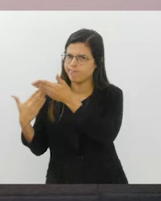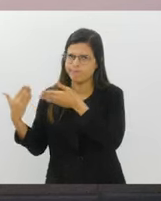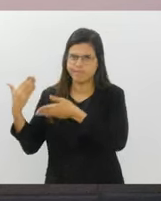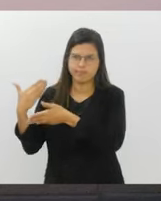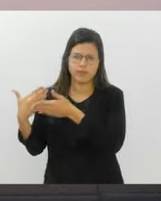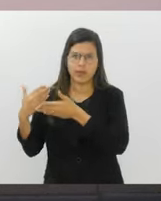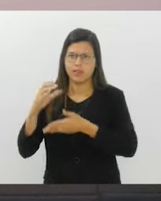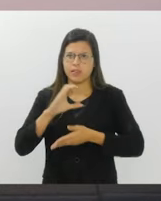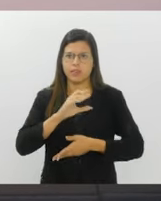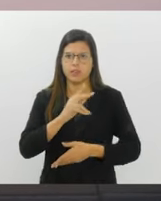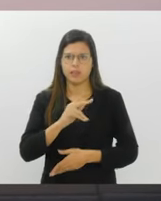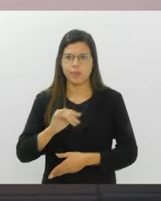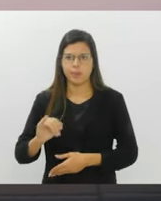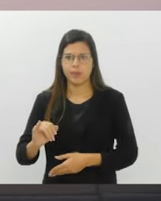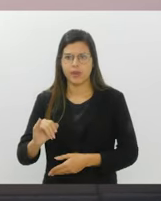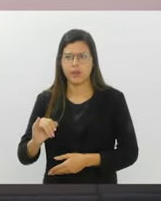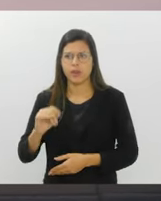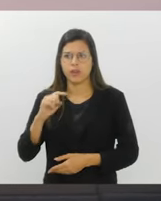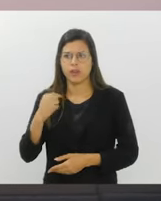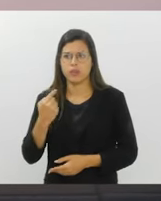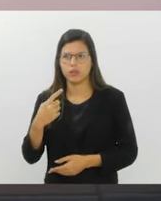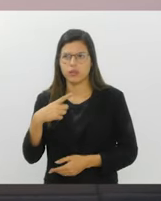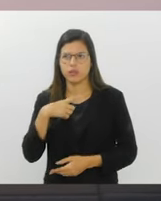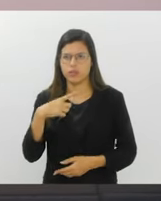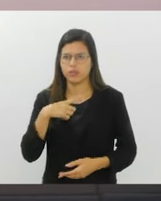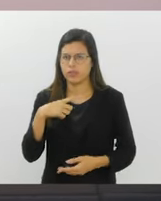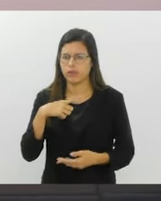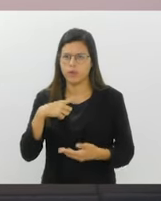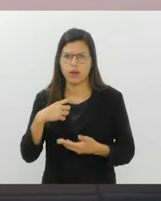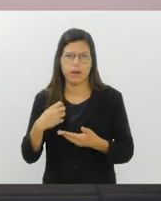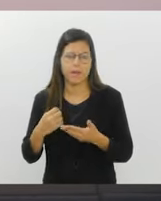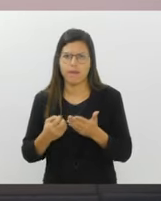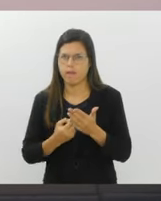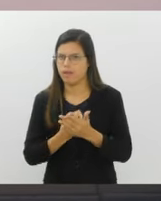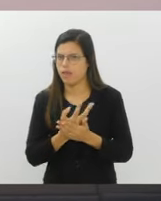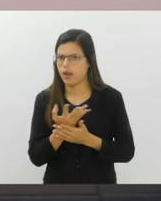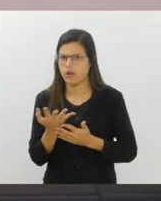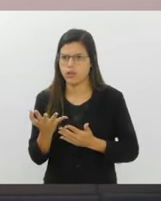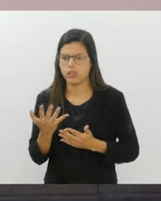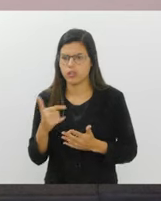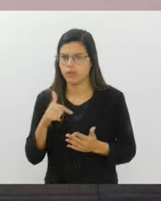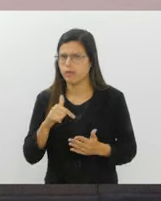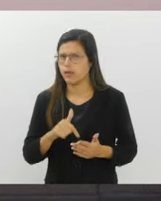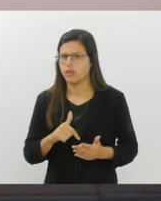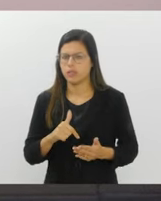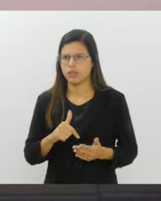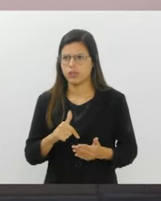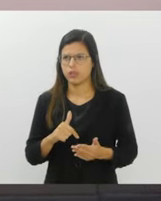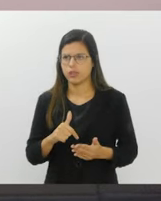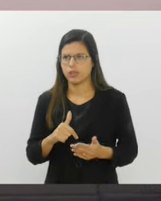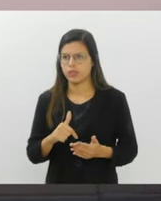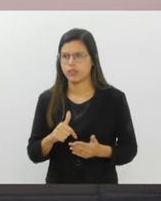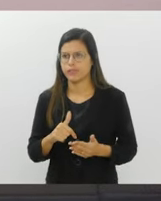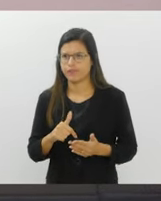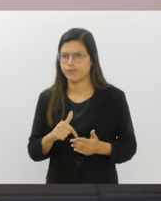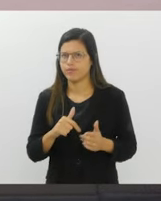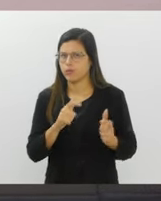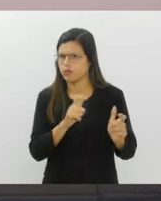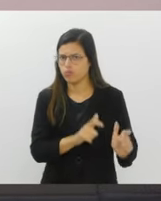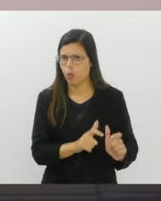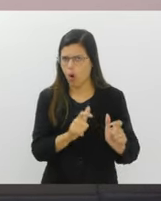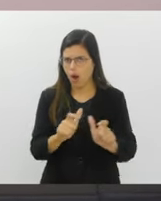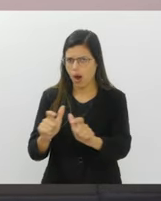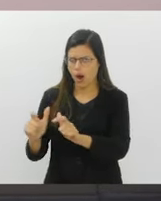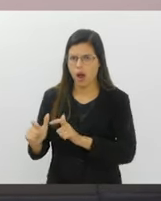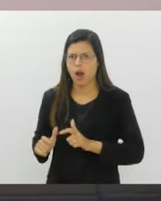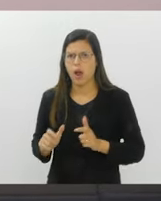CPI, que tivemos diversas vezes, nos mais diversos ramais, tanto de